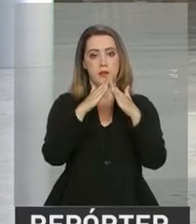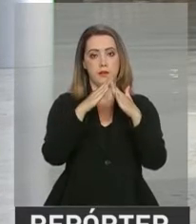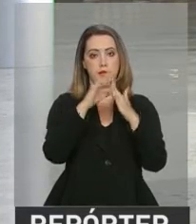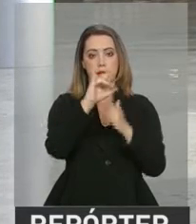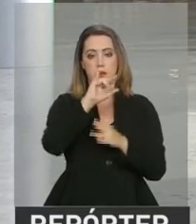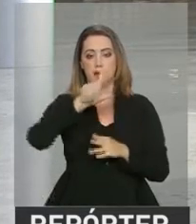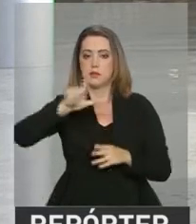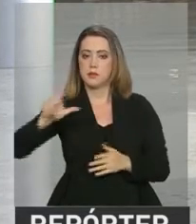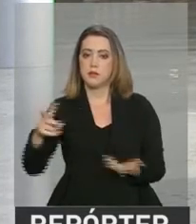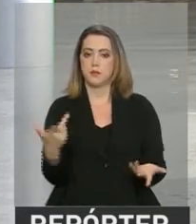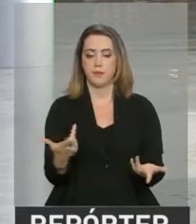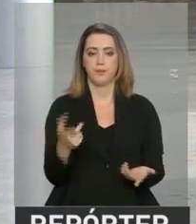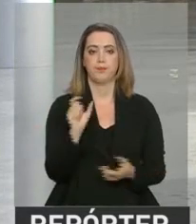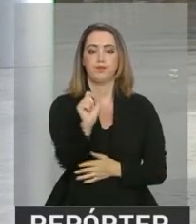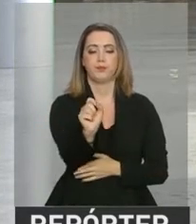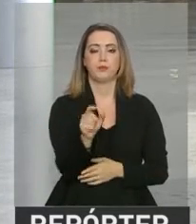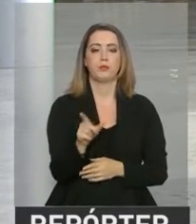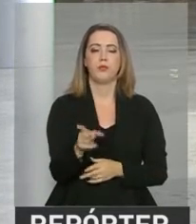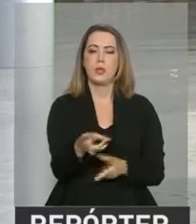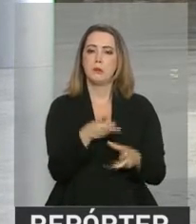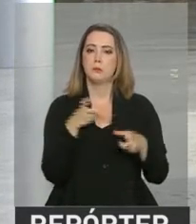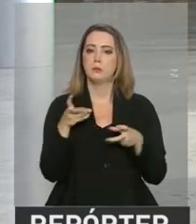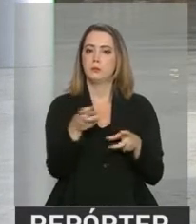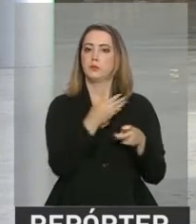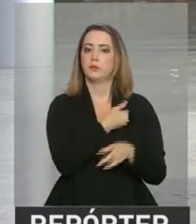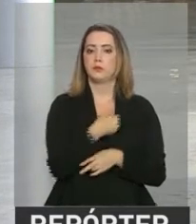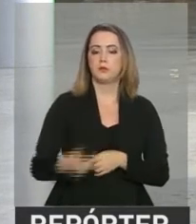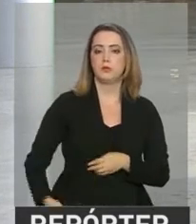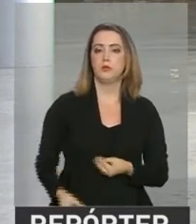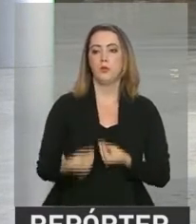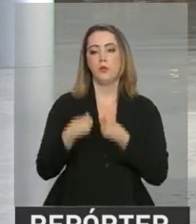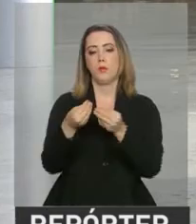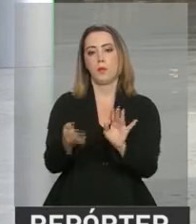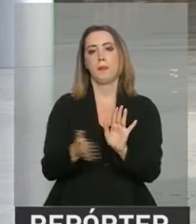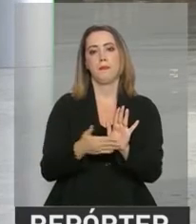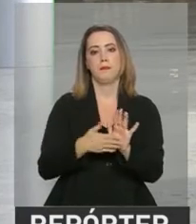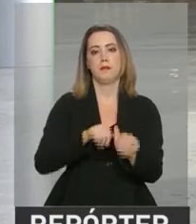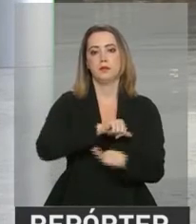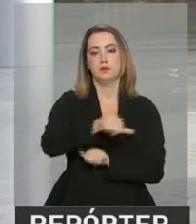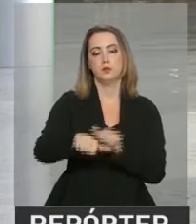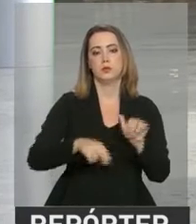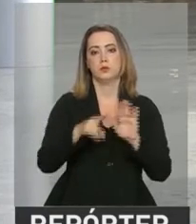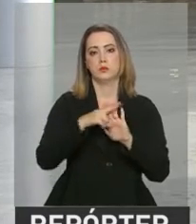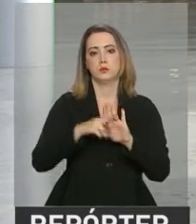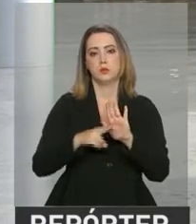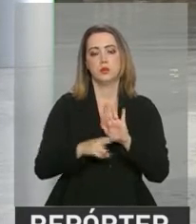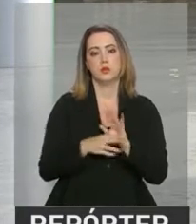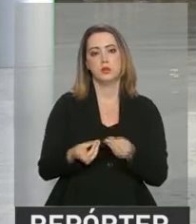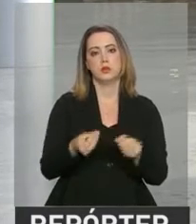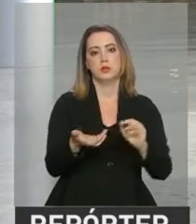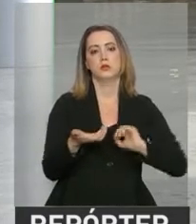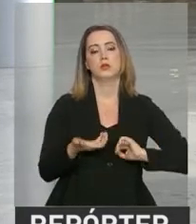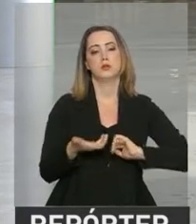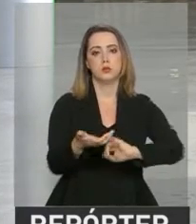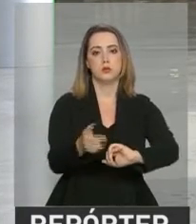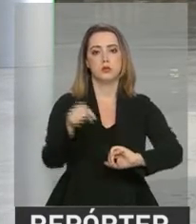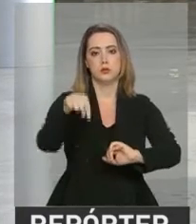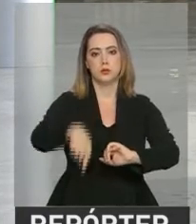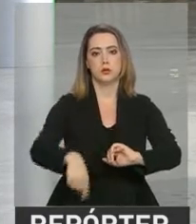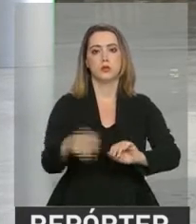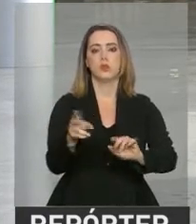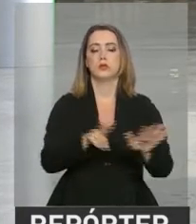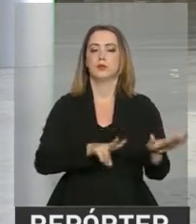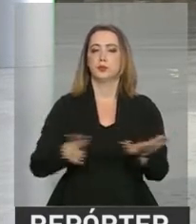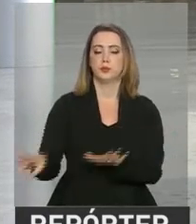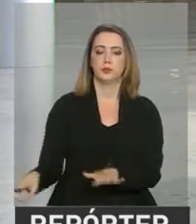padilha a expectativa do governo é enviar a proposta de reforma da previdência social ao congresso nacional ainda nesta